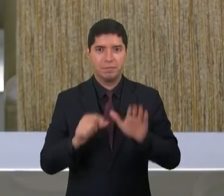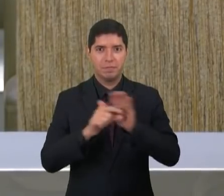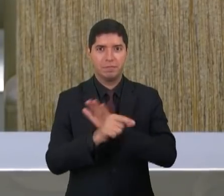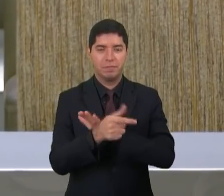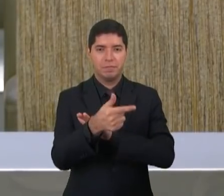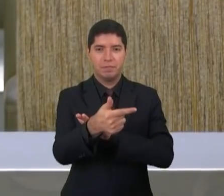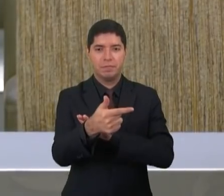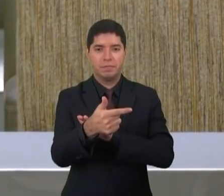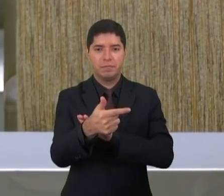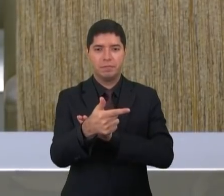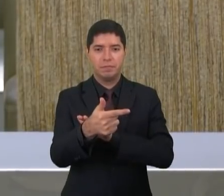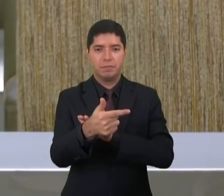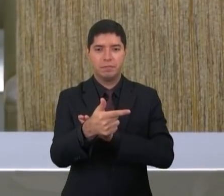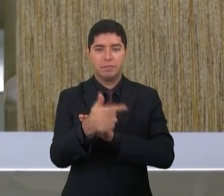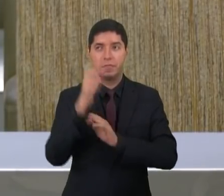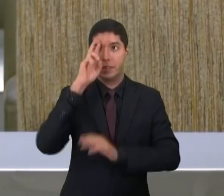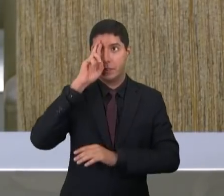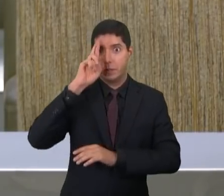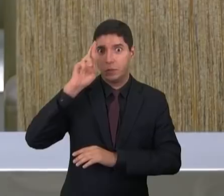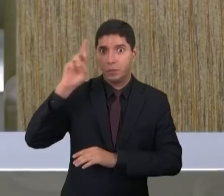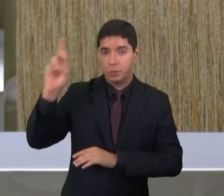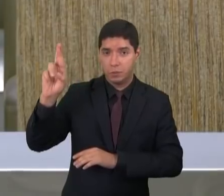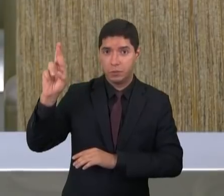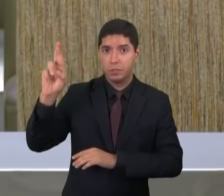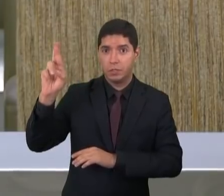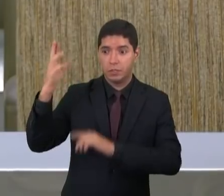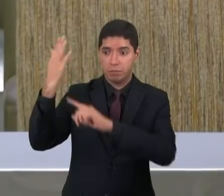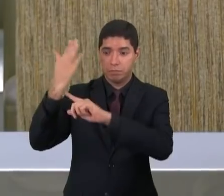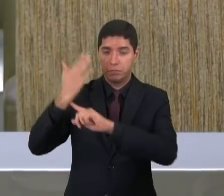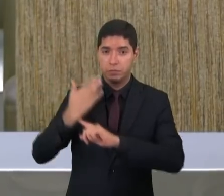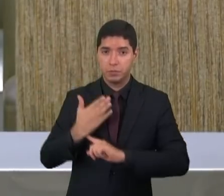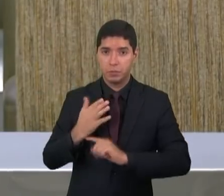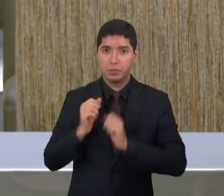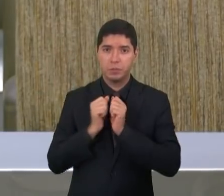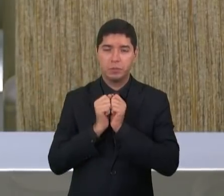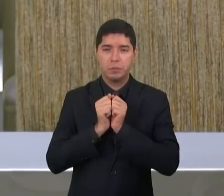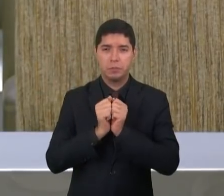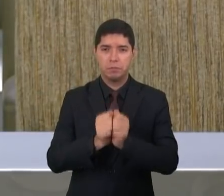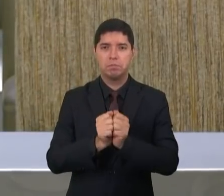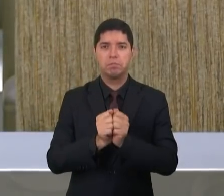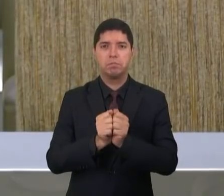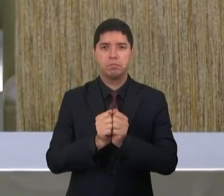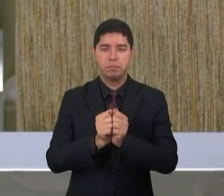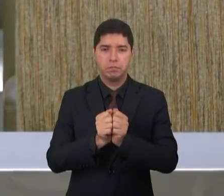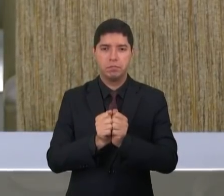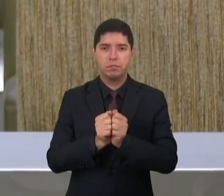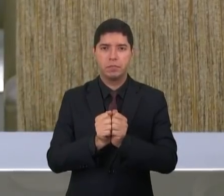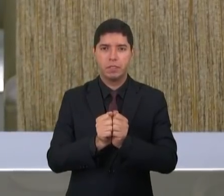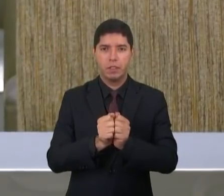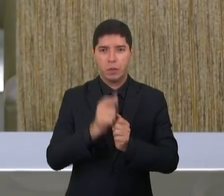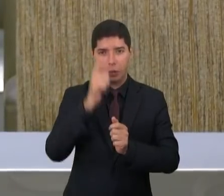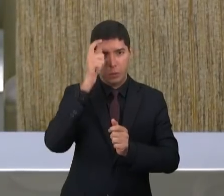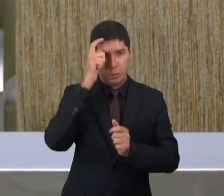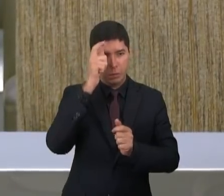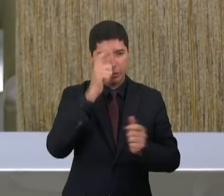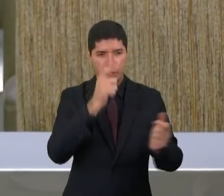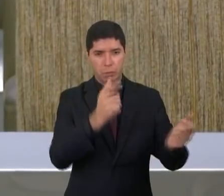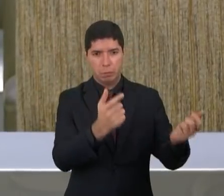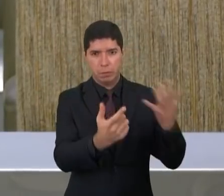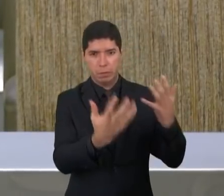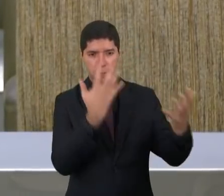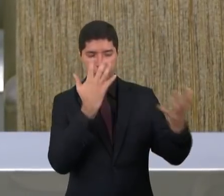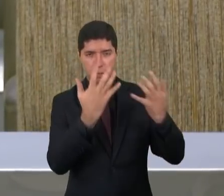de número 2: se não for ao Senhor que esteve ao nosso lado, quando os homens se levantaram